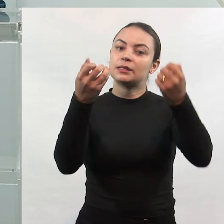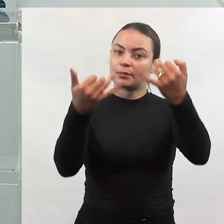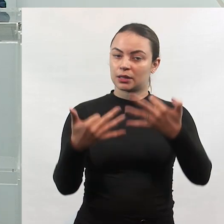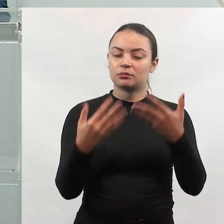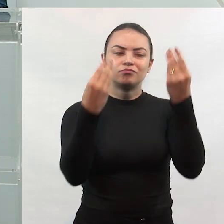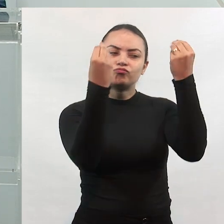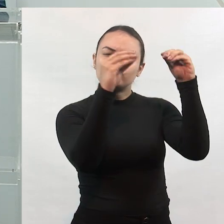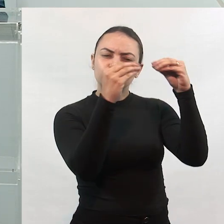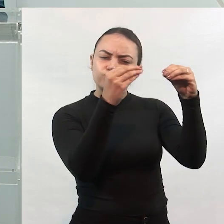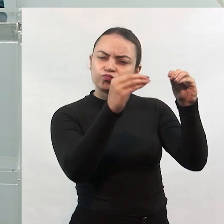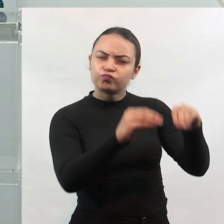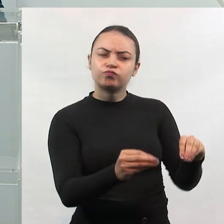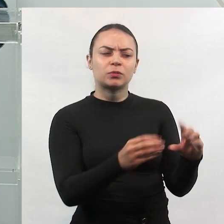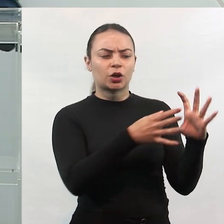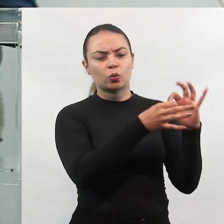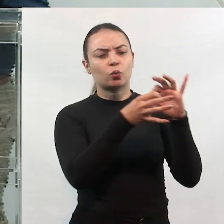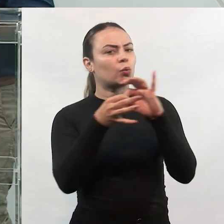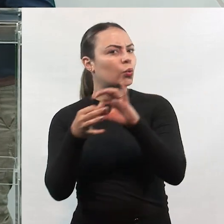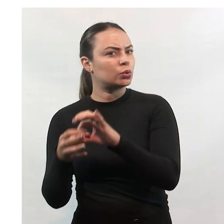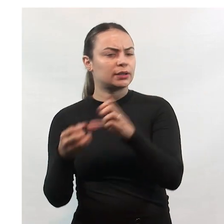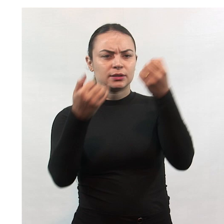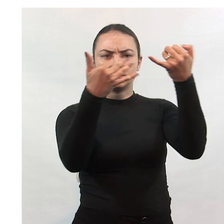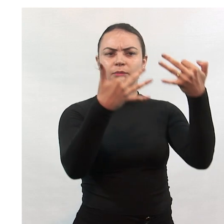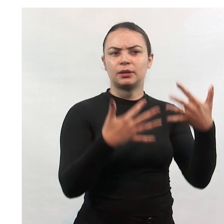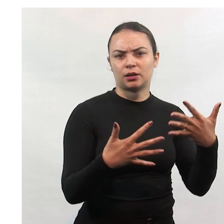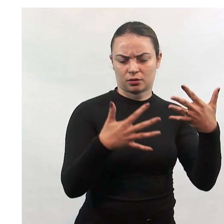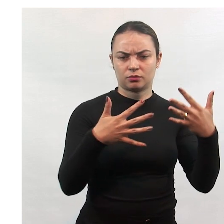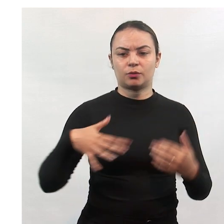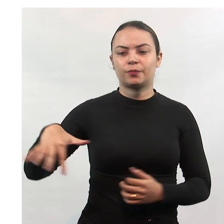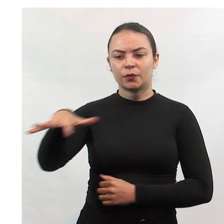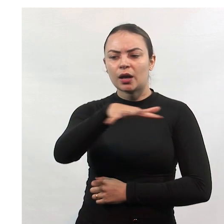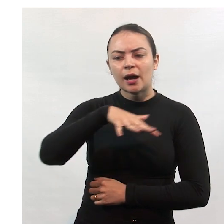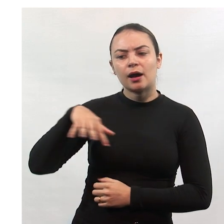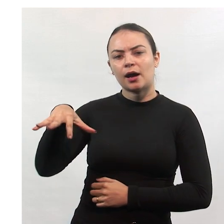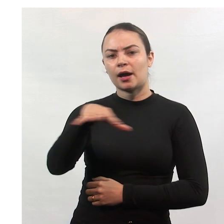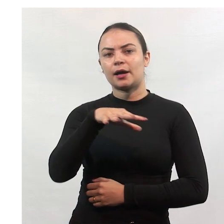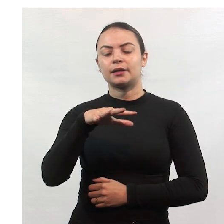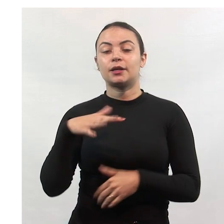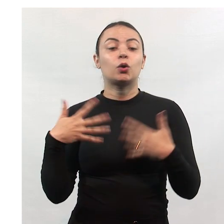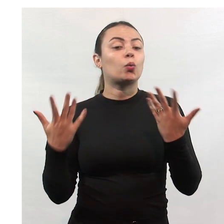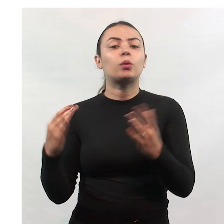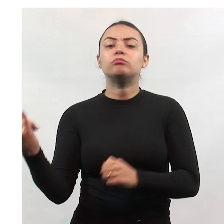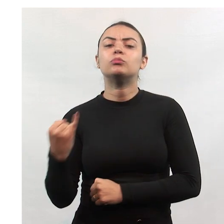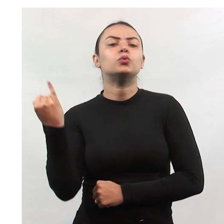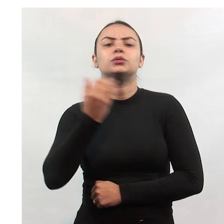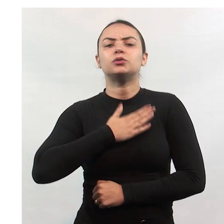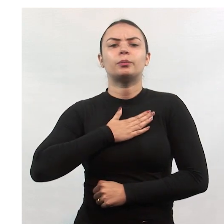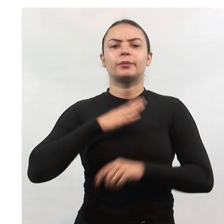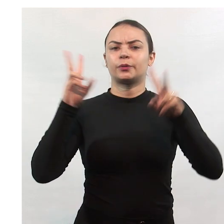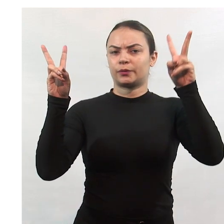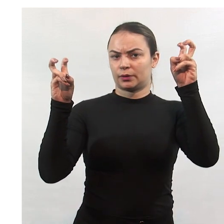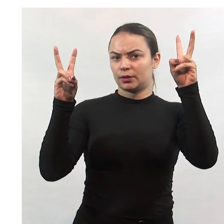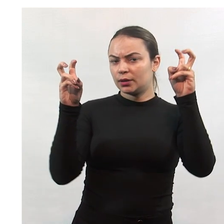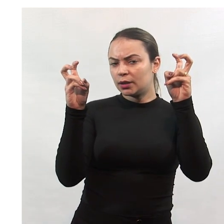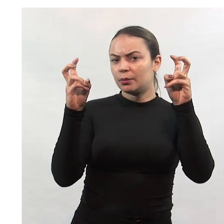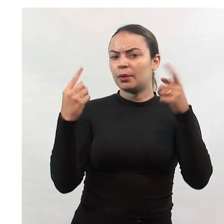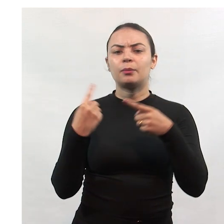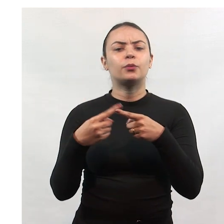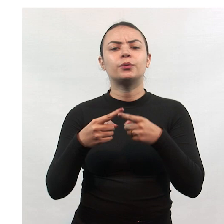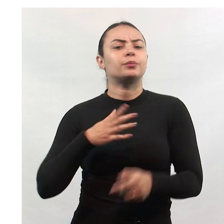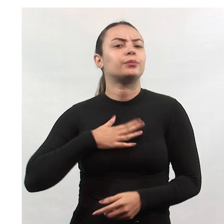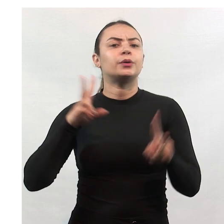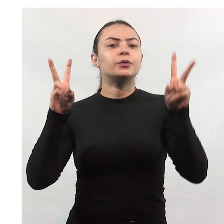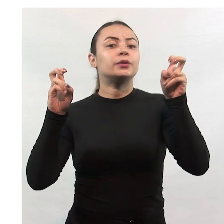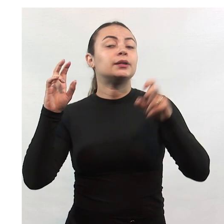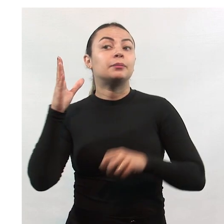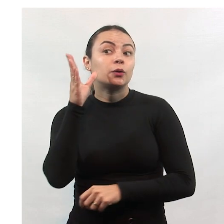essa análise nesse contexto, tá? Então, as perguntas que norteiam a justificativa, né? Por que você escolheu